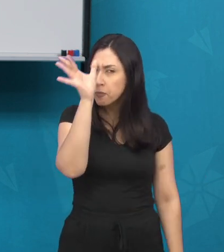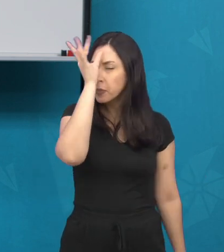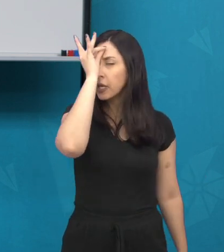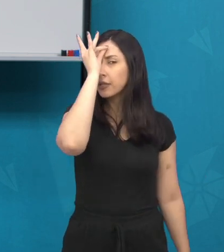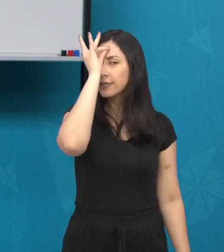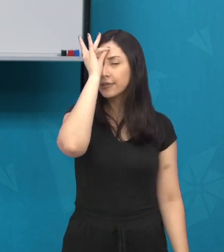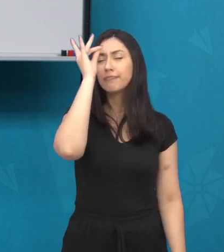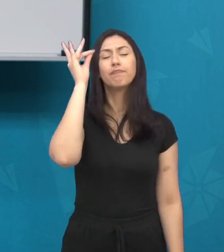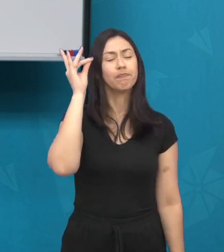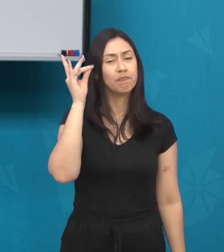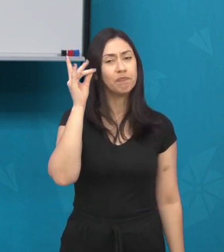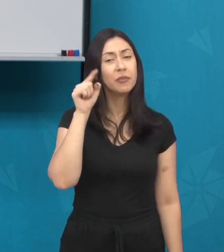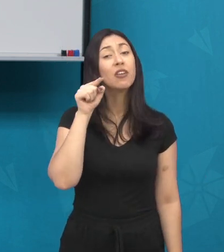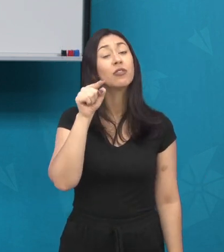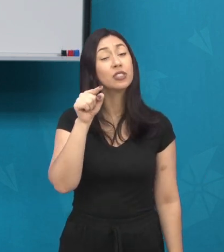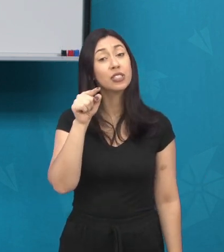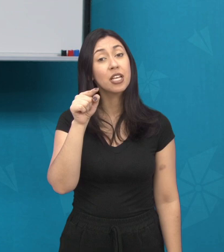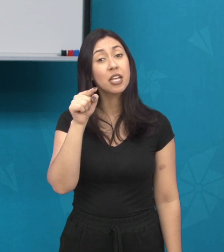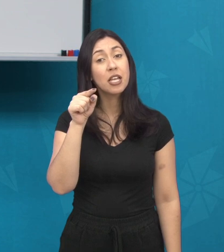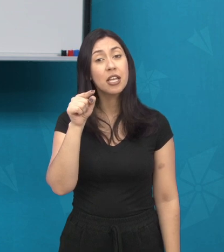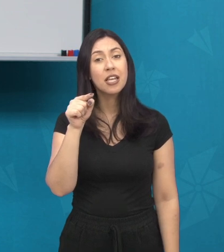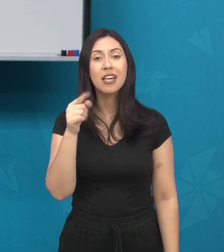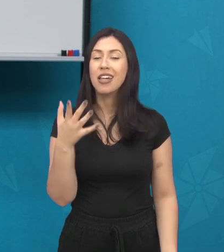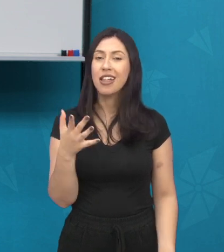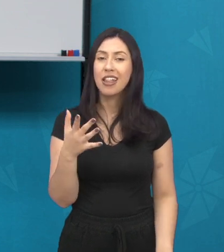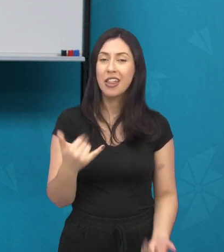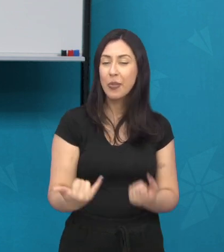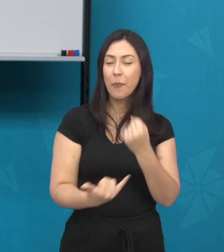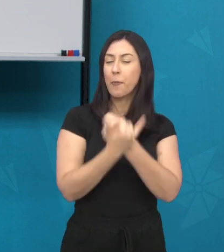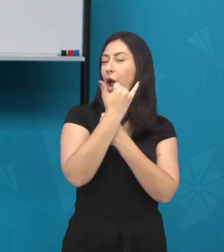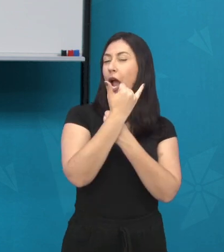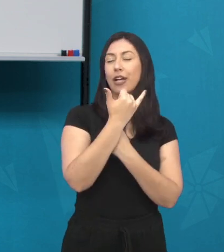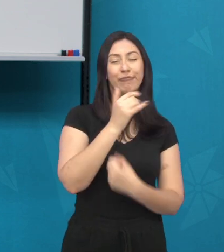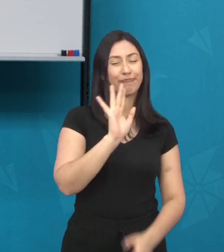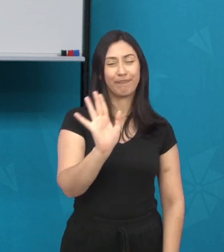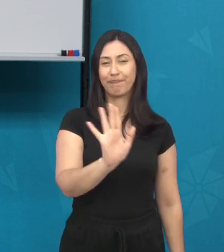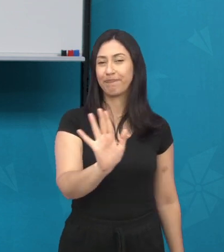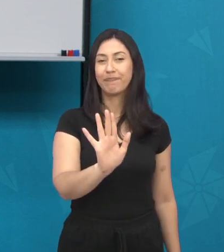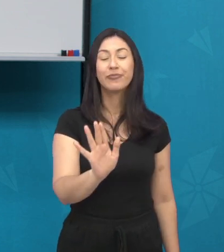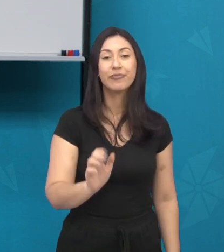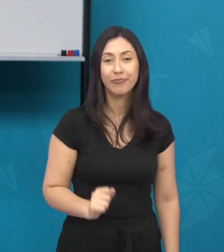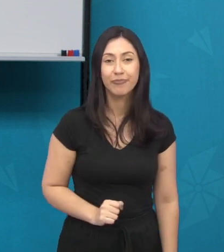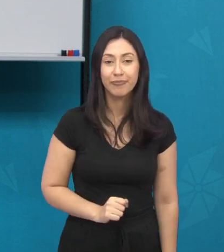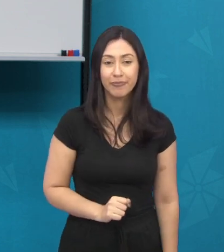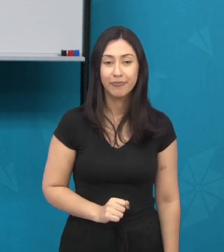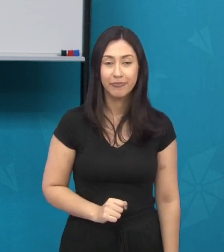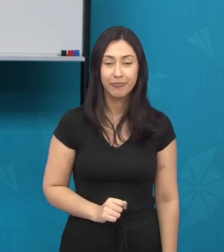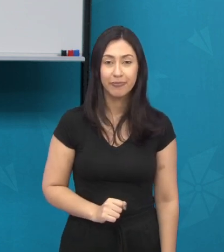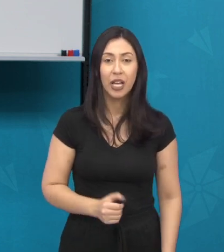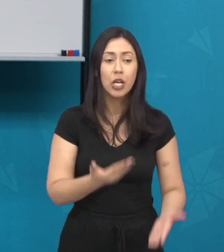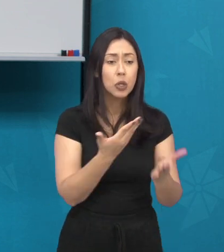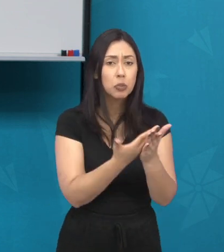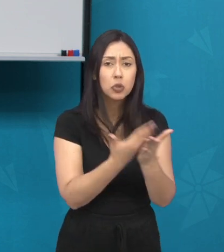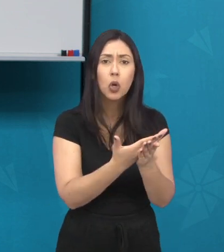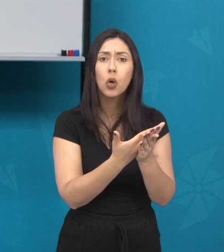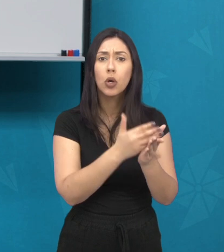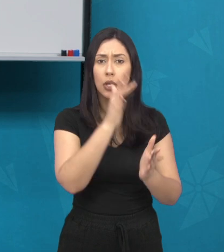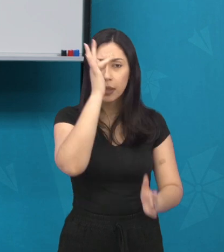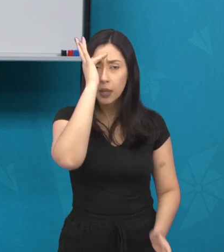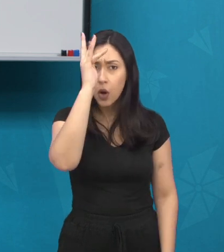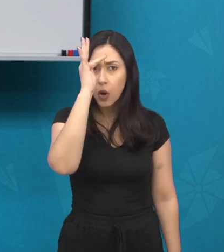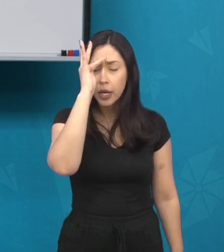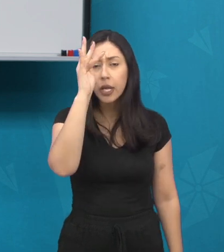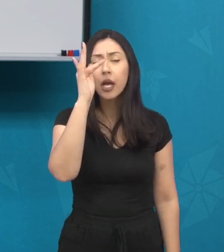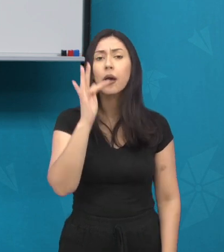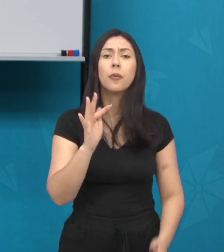fixo na sua cabeça Provavelmente você não vai cair na pegadinha da banca da prova que você vai fazer estudou o conteúdo